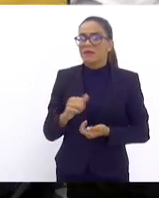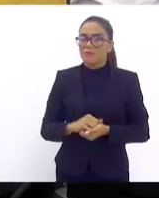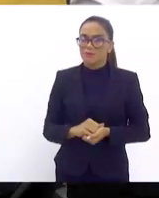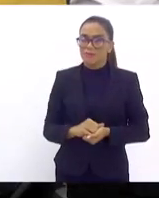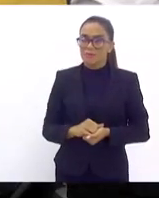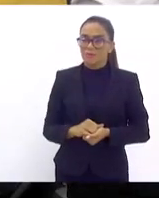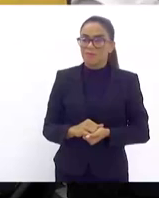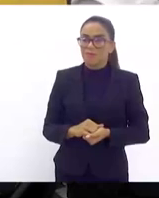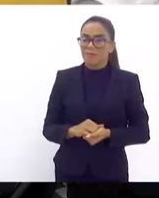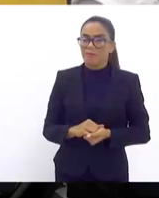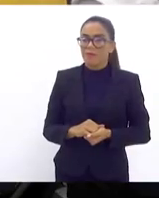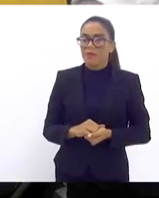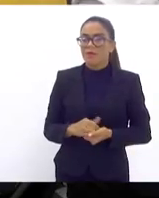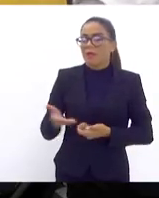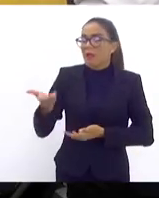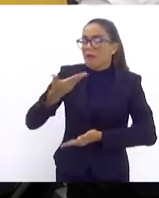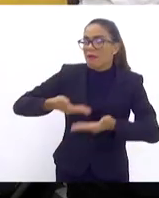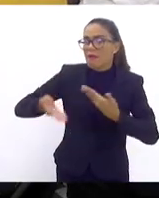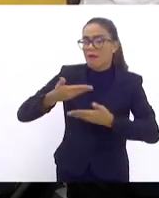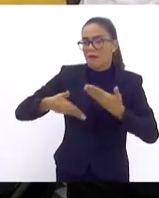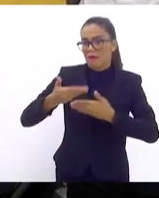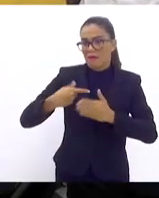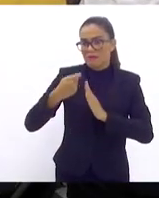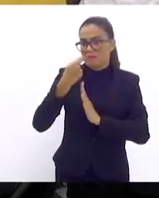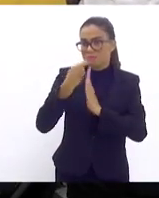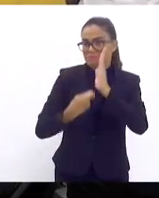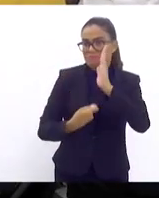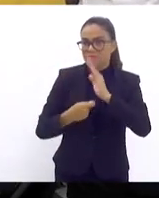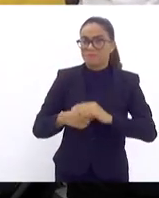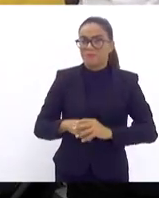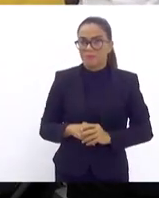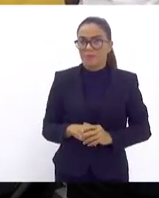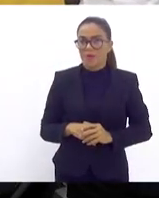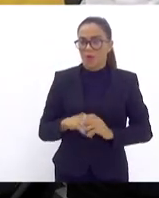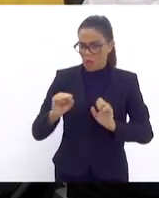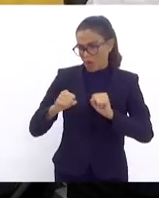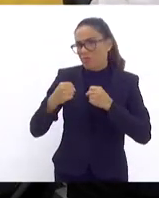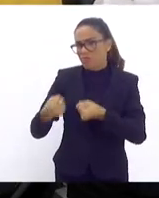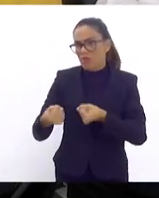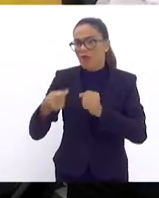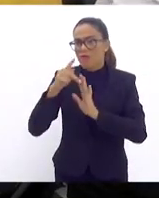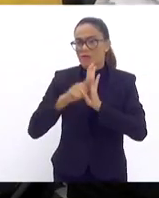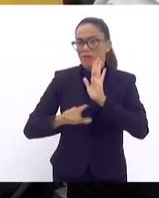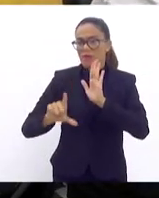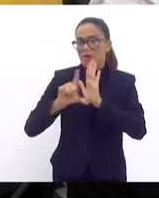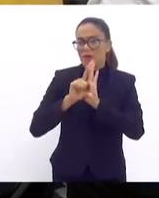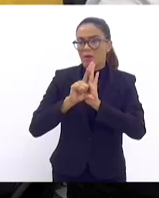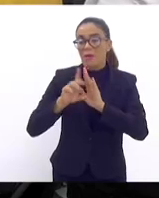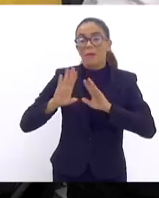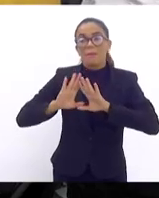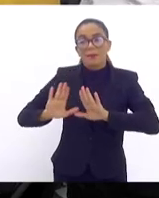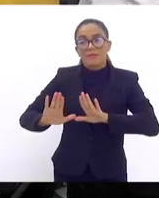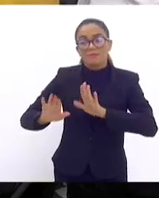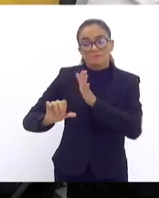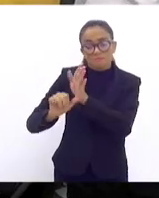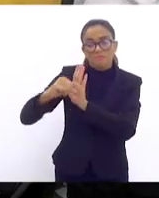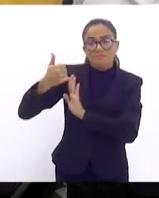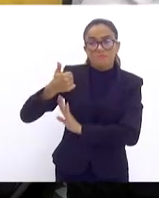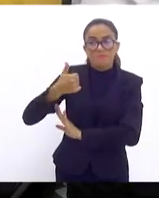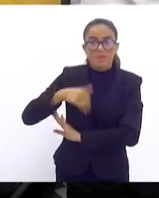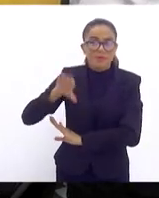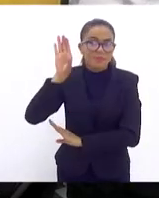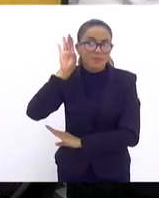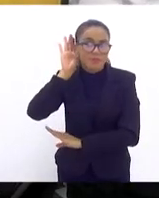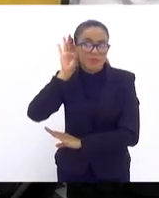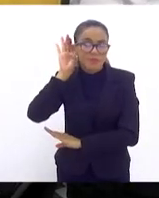Presidente, gostaria relação de fazer uso da palavra para defender o projeto, mas então, não sem antes escutar o deputado